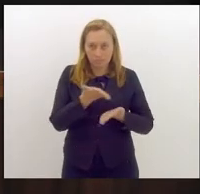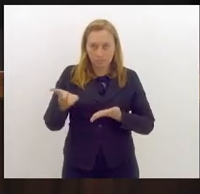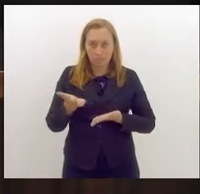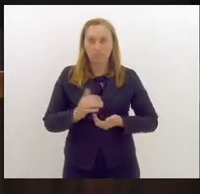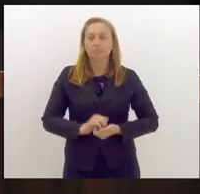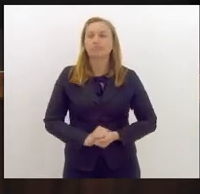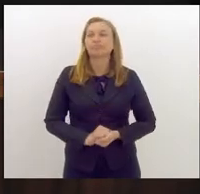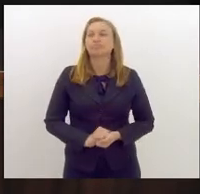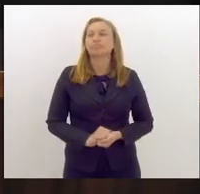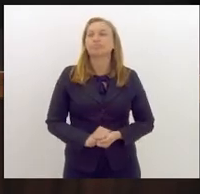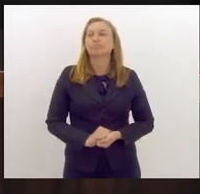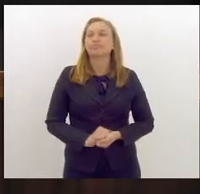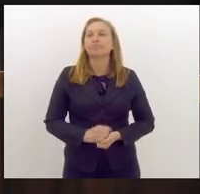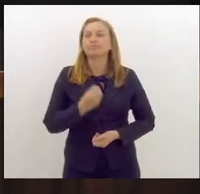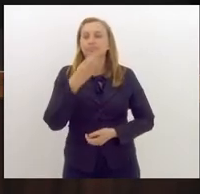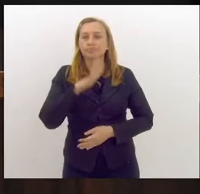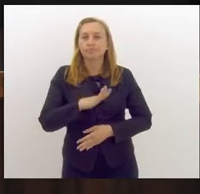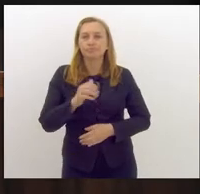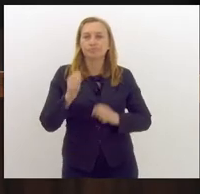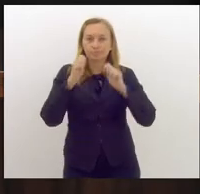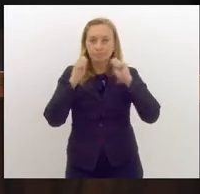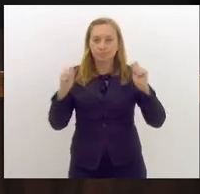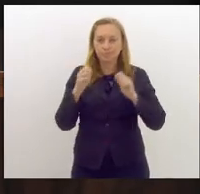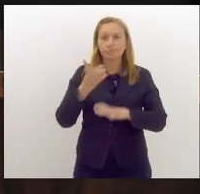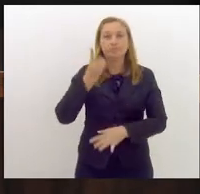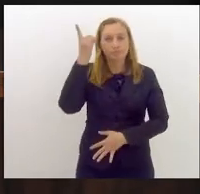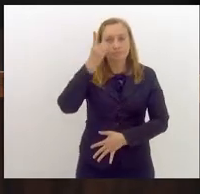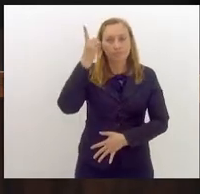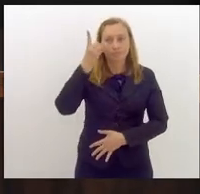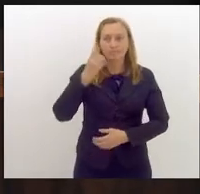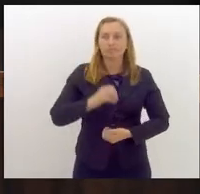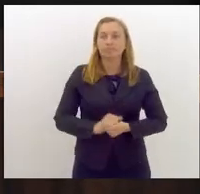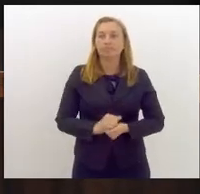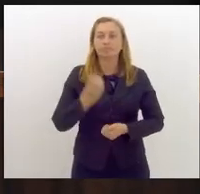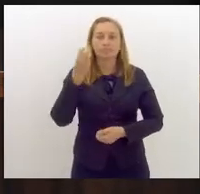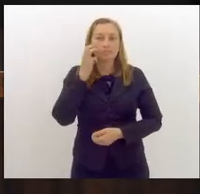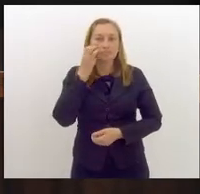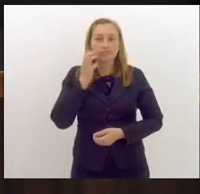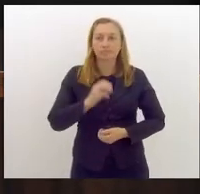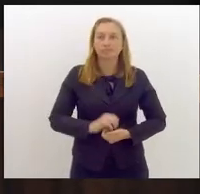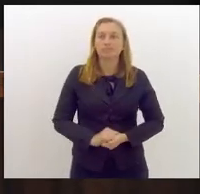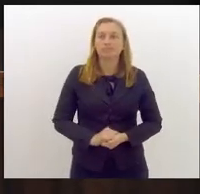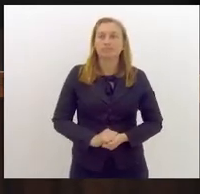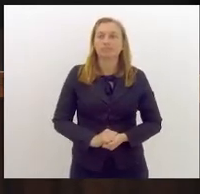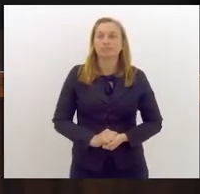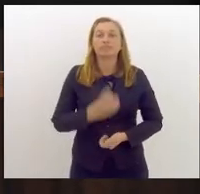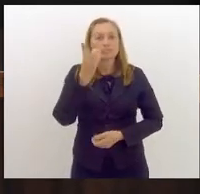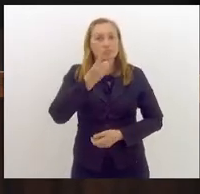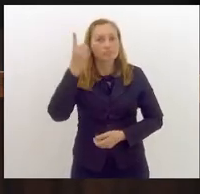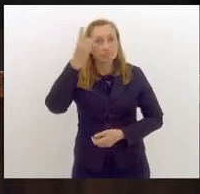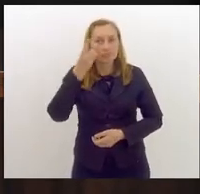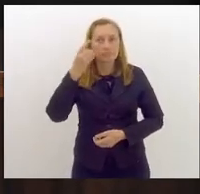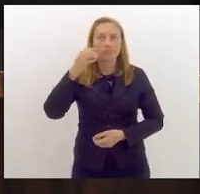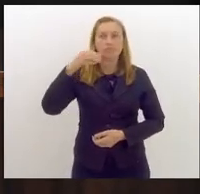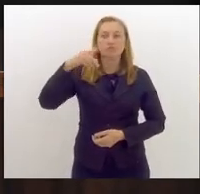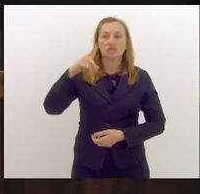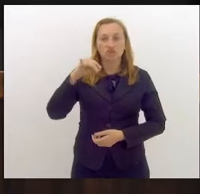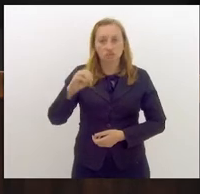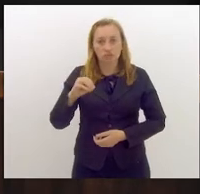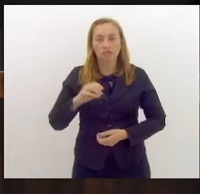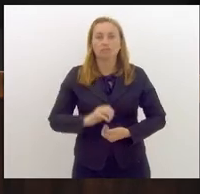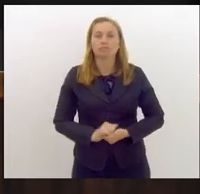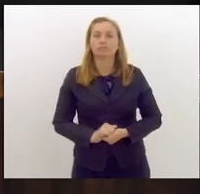tarde assessoras e assessores deputados valdeck Carneiro Deputado Marcelo Dino Deputado